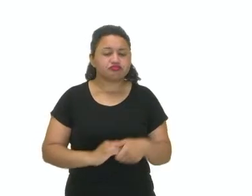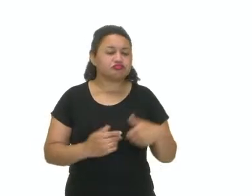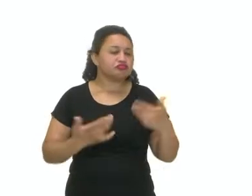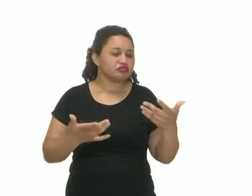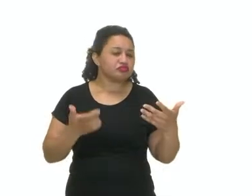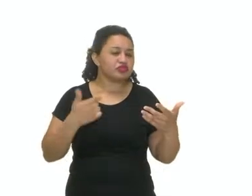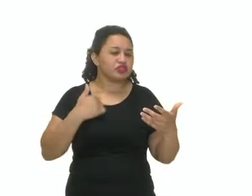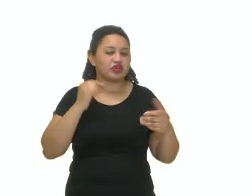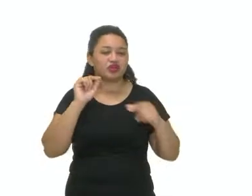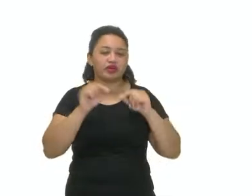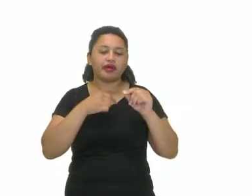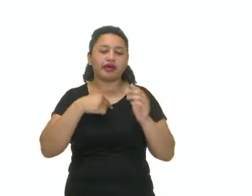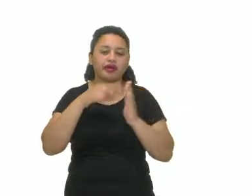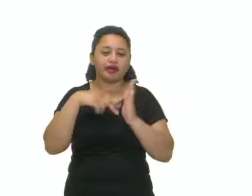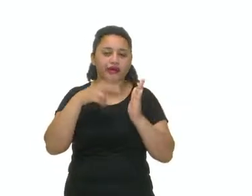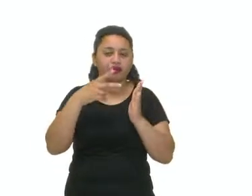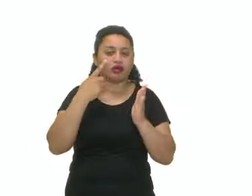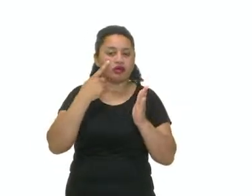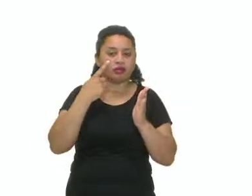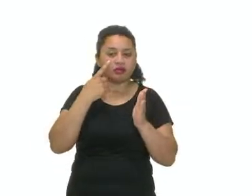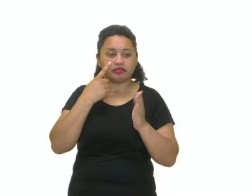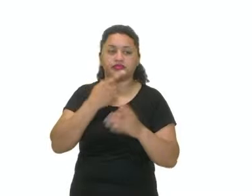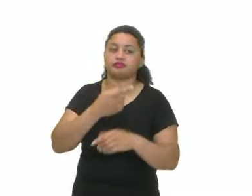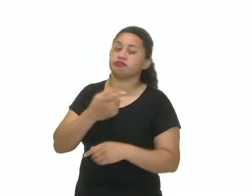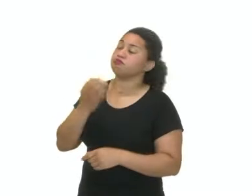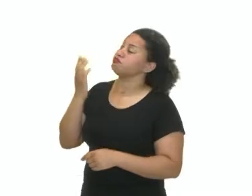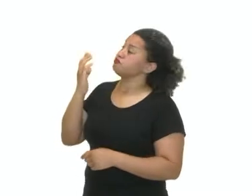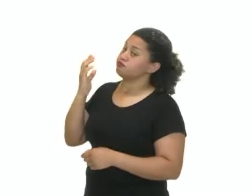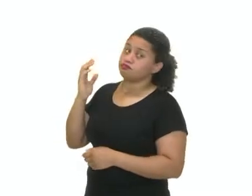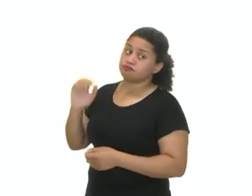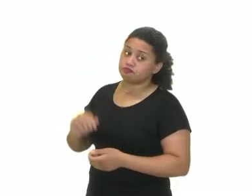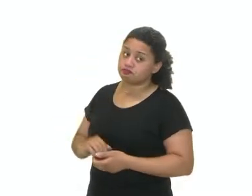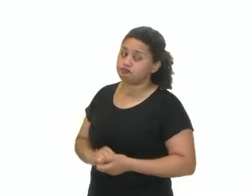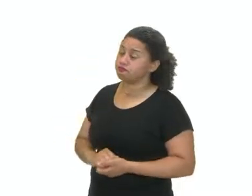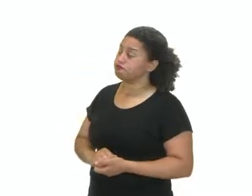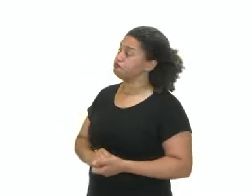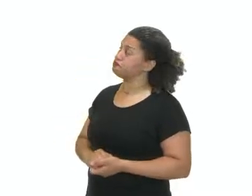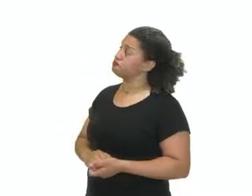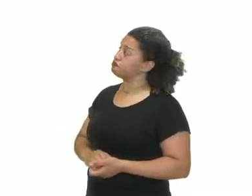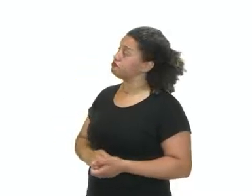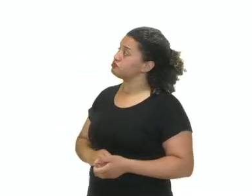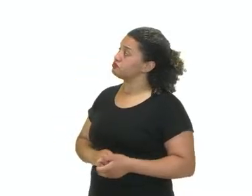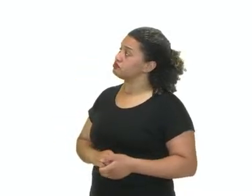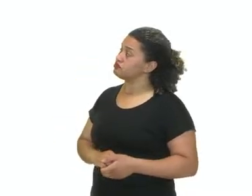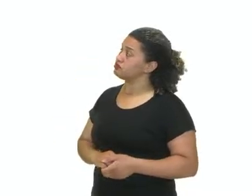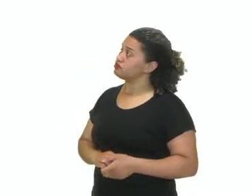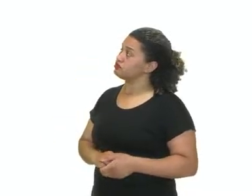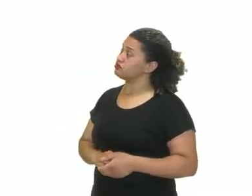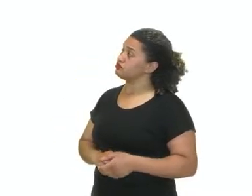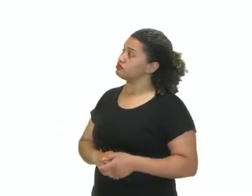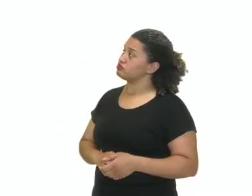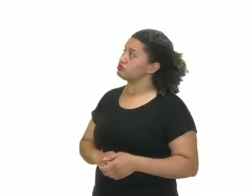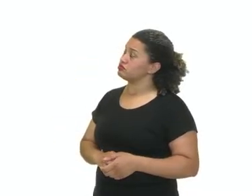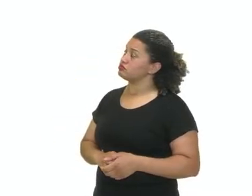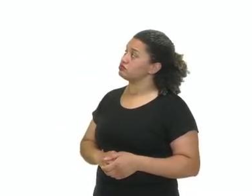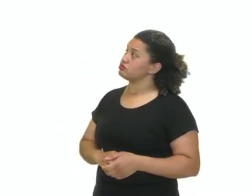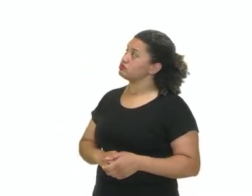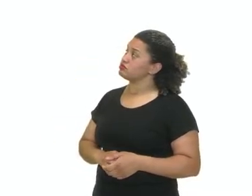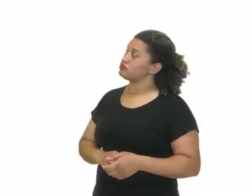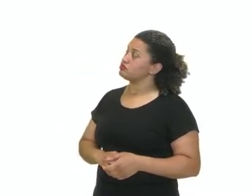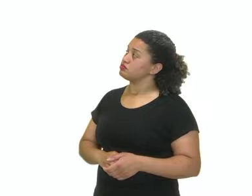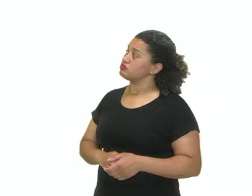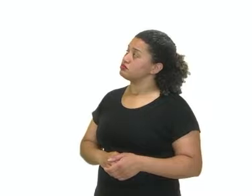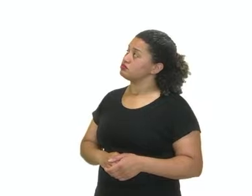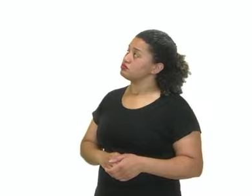se cuidasse mais das criancinhas. Realmente é necessário mais cuidado com elas. Não, meus caros, as criancinhas